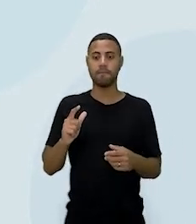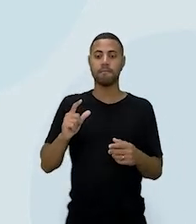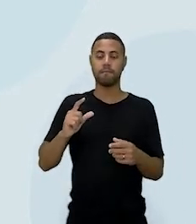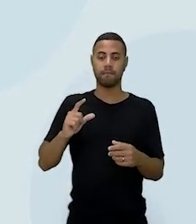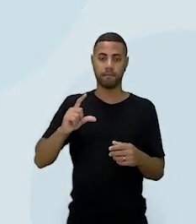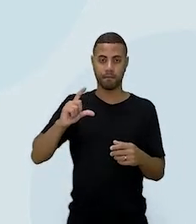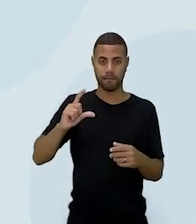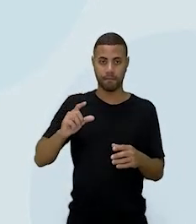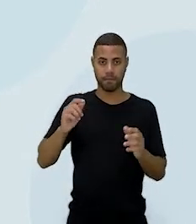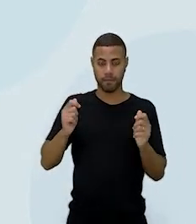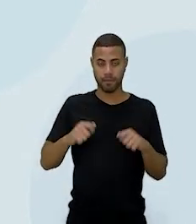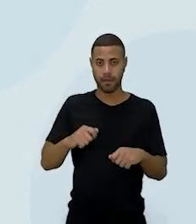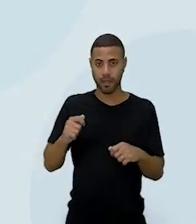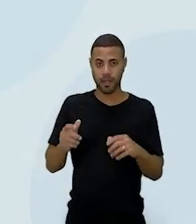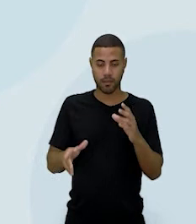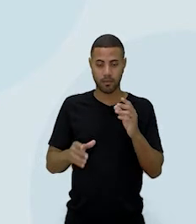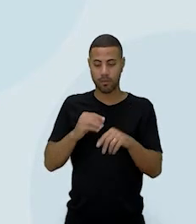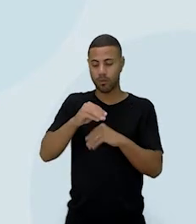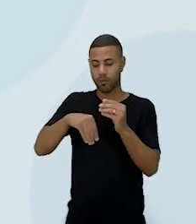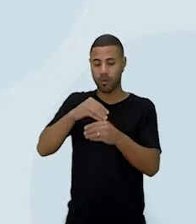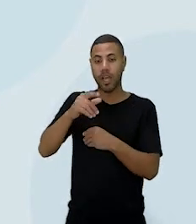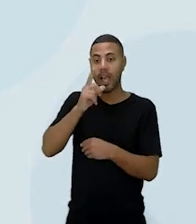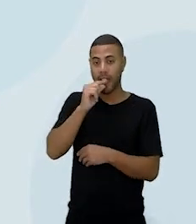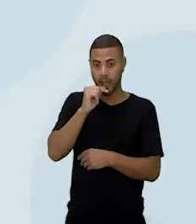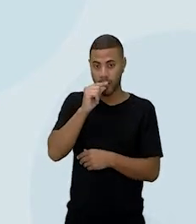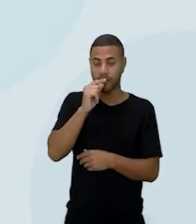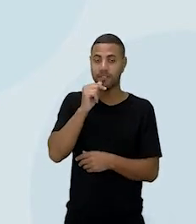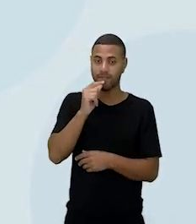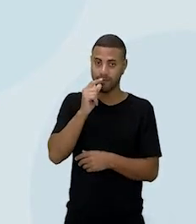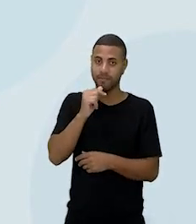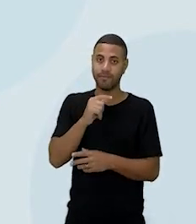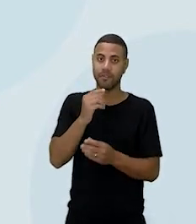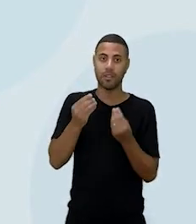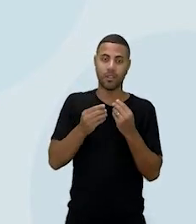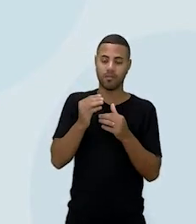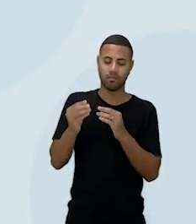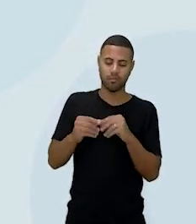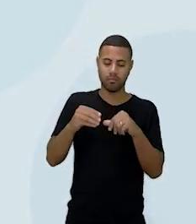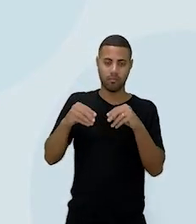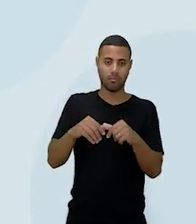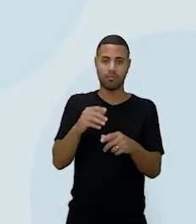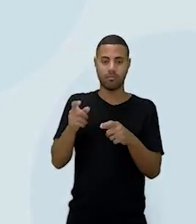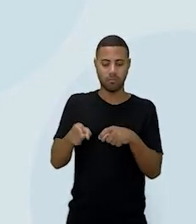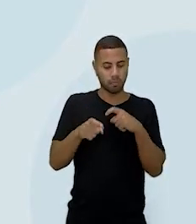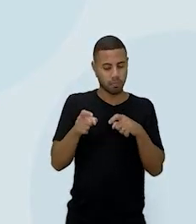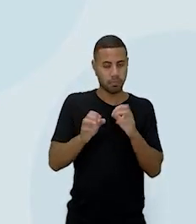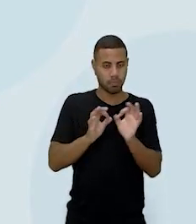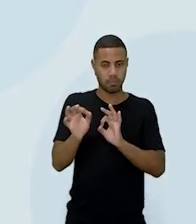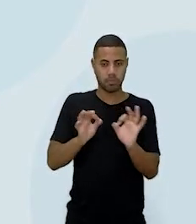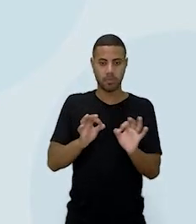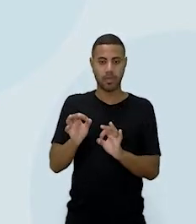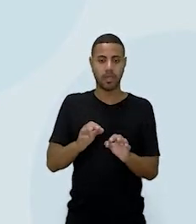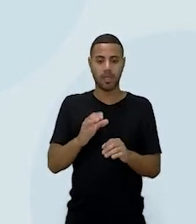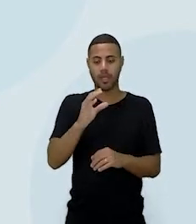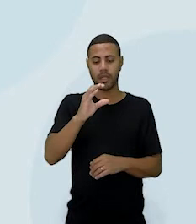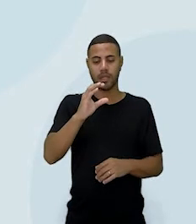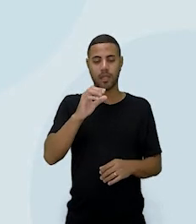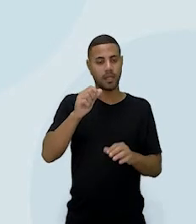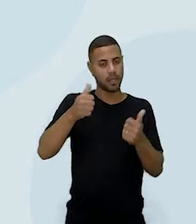ser adicionado água nessa cal e aí vai produzir um material químico que é conhecido como hidróxido de